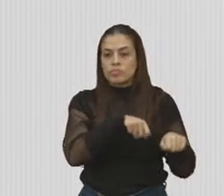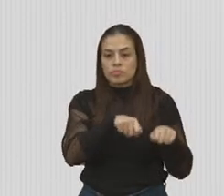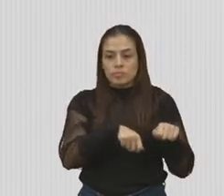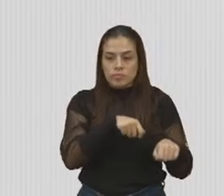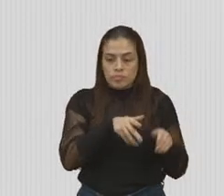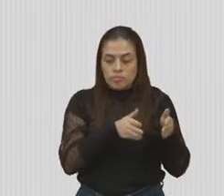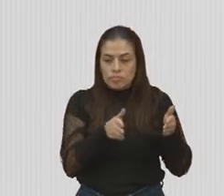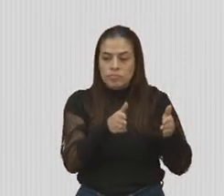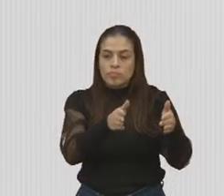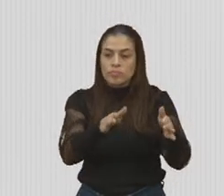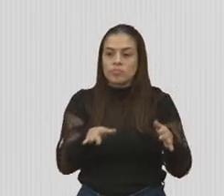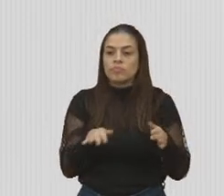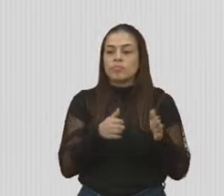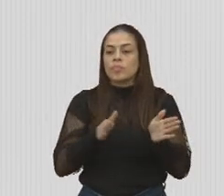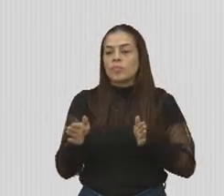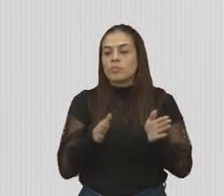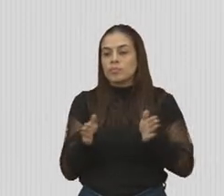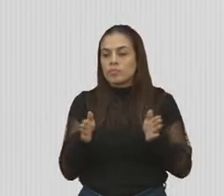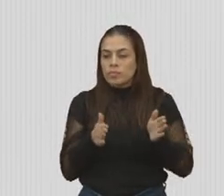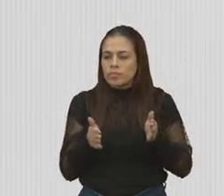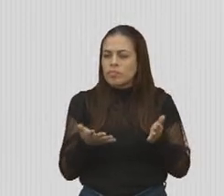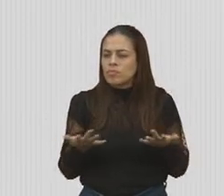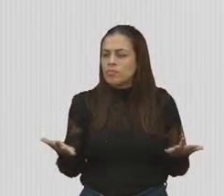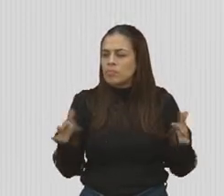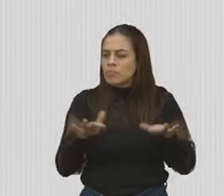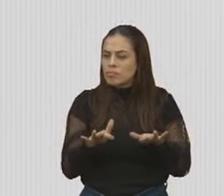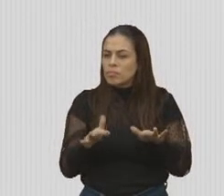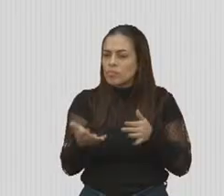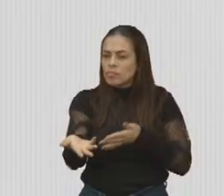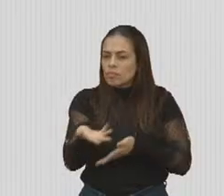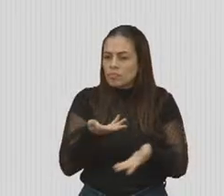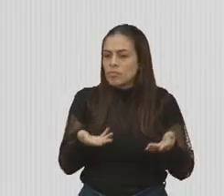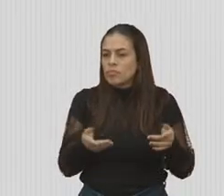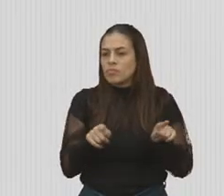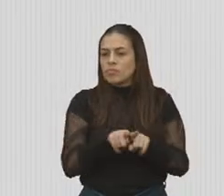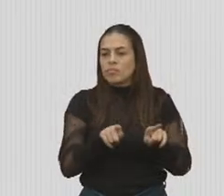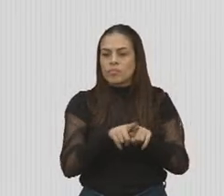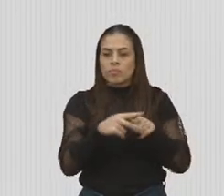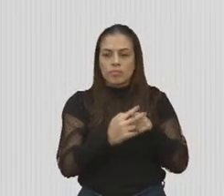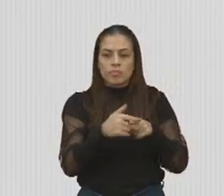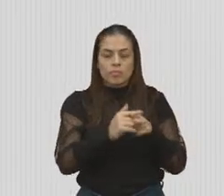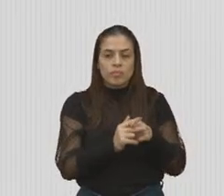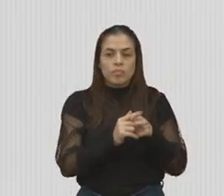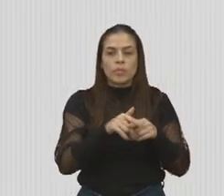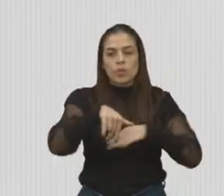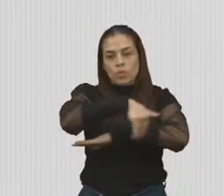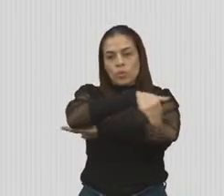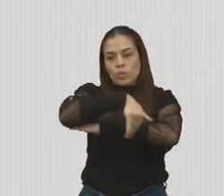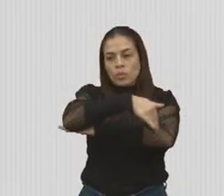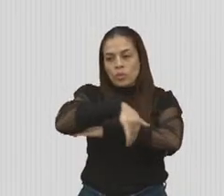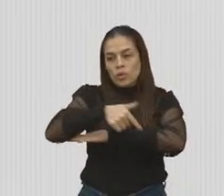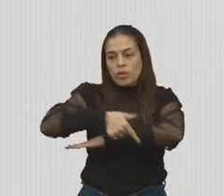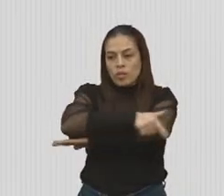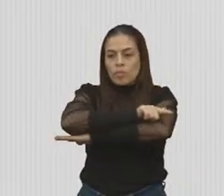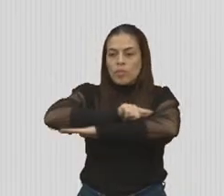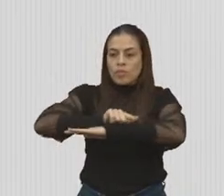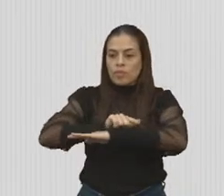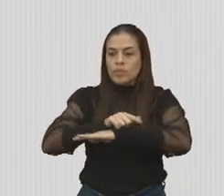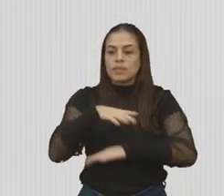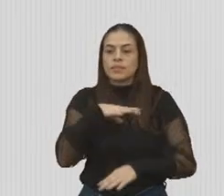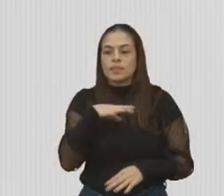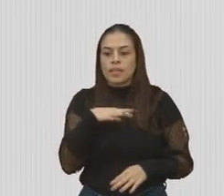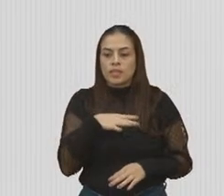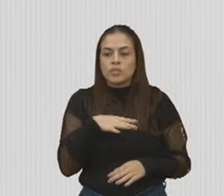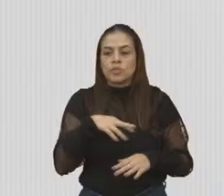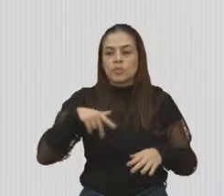rotas acessíveis e acessibilidade, o plano de recuperação viária e recapeamento de vias, cidade do pedestre, educação